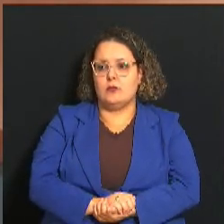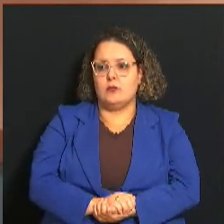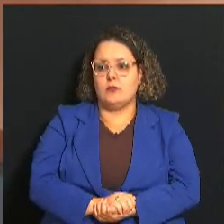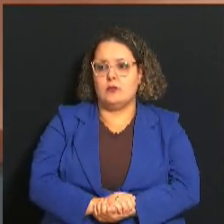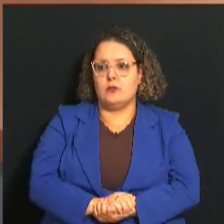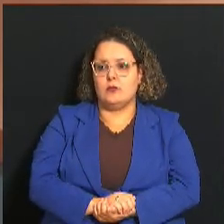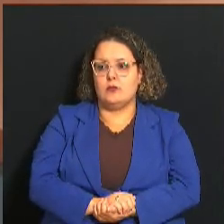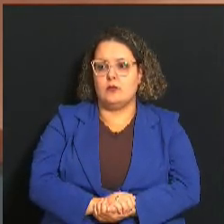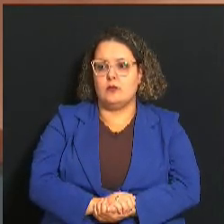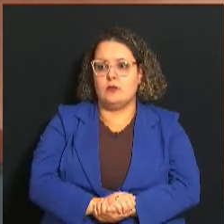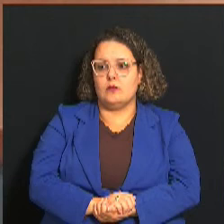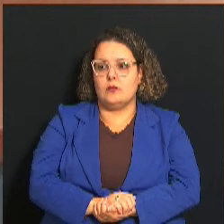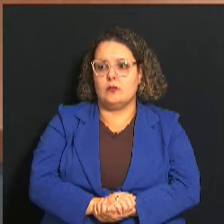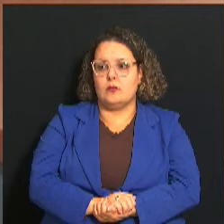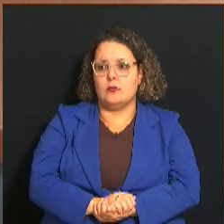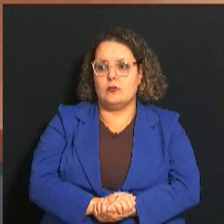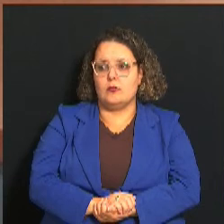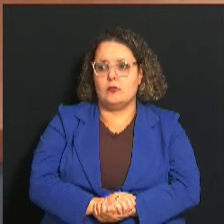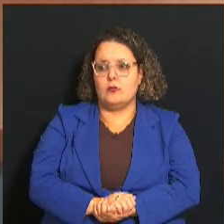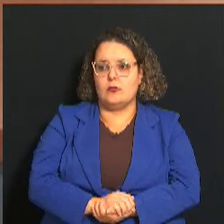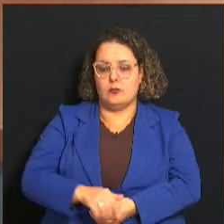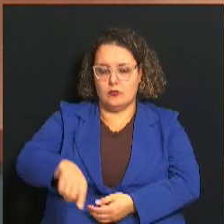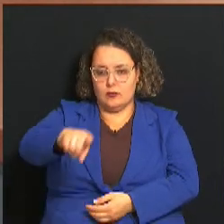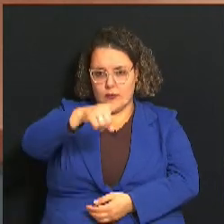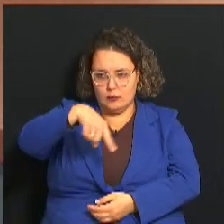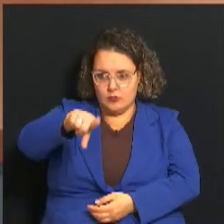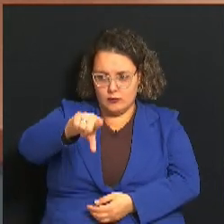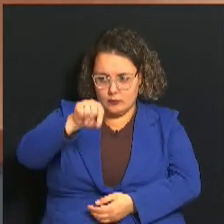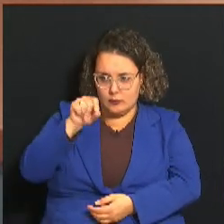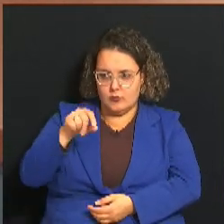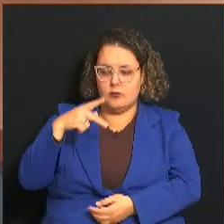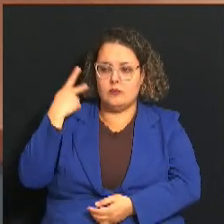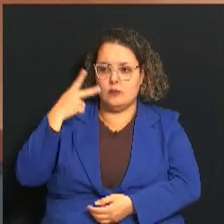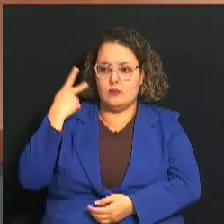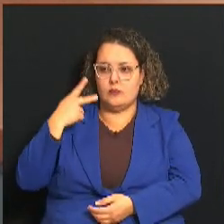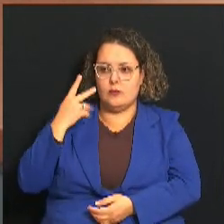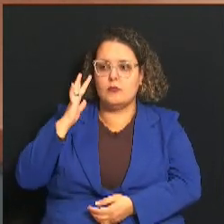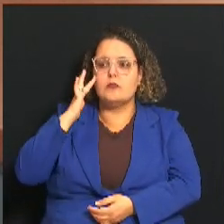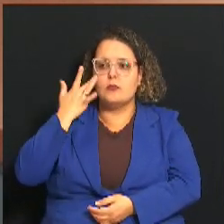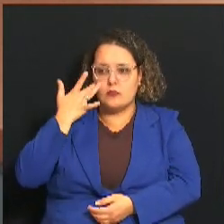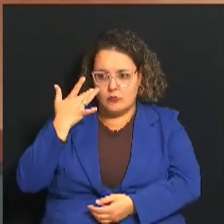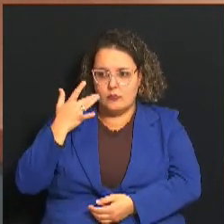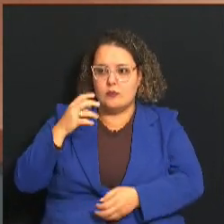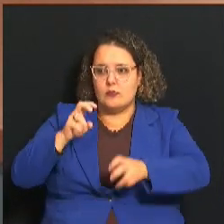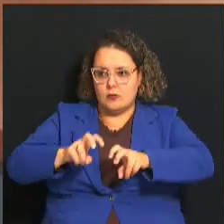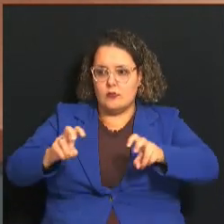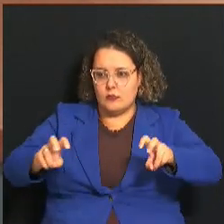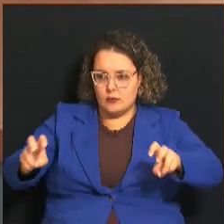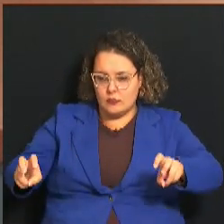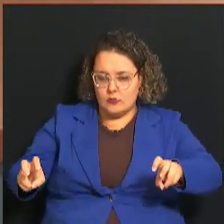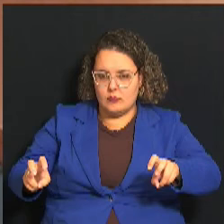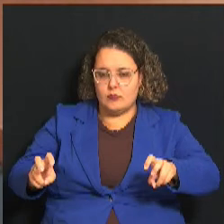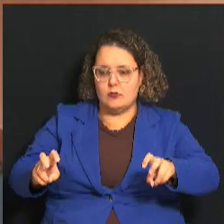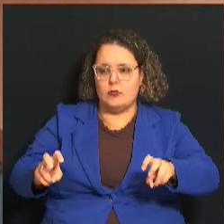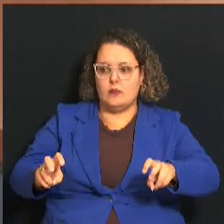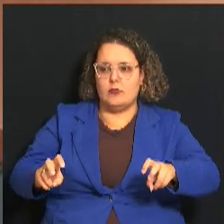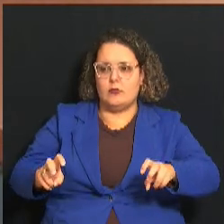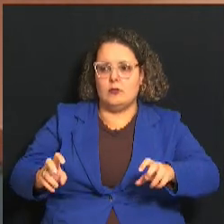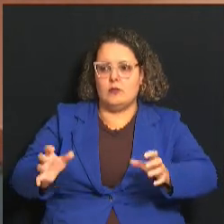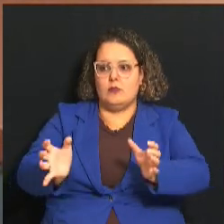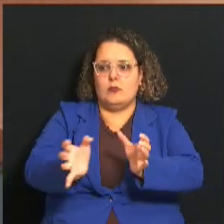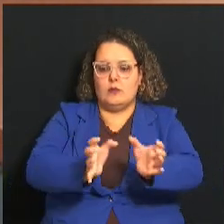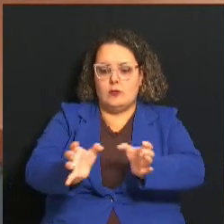da sociedade civil. Vocês escolhem quem é o vereador que vocês acham que deva compor essa